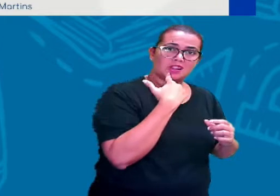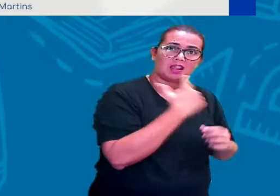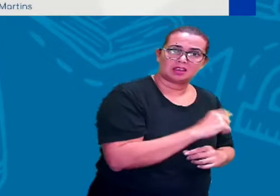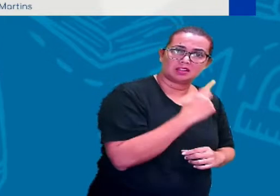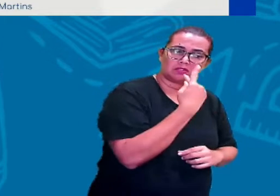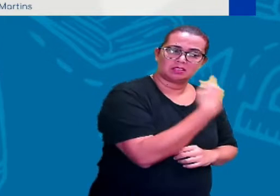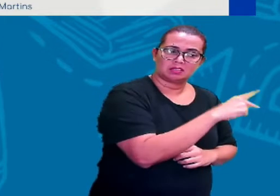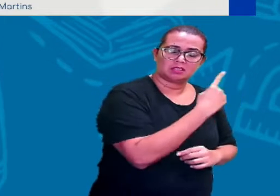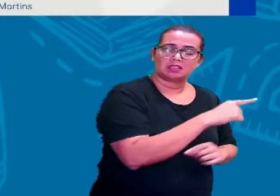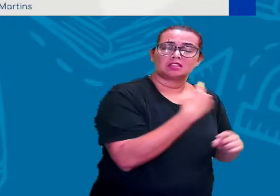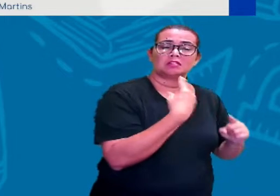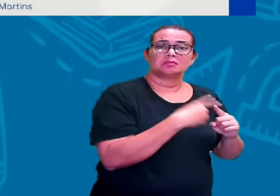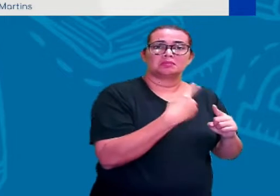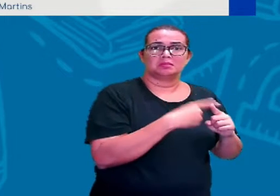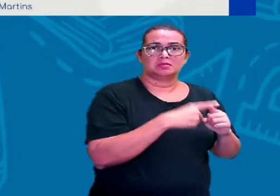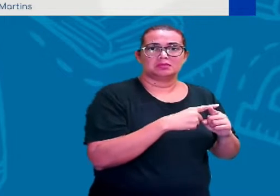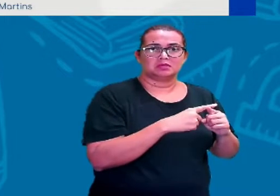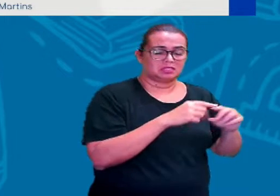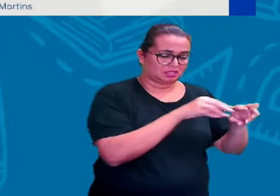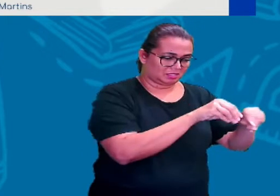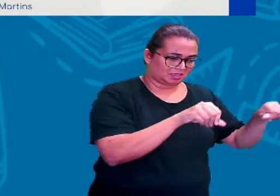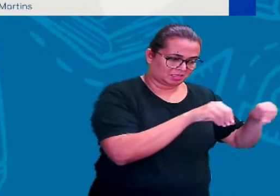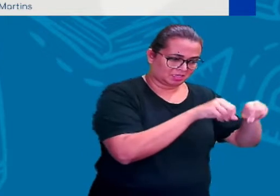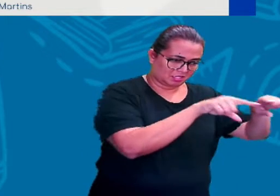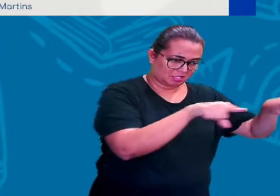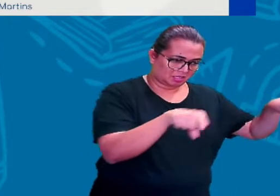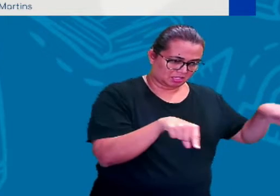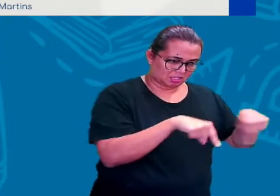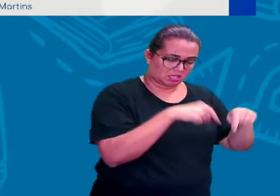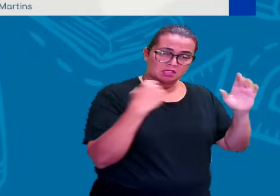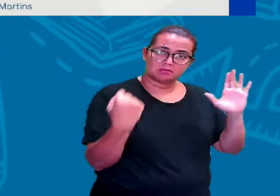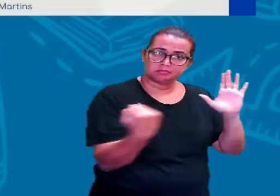as suas terras demarcadas, garantidas, tá?